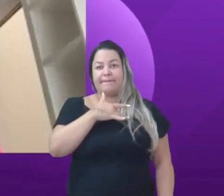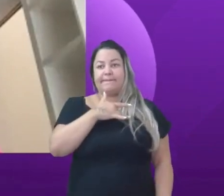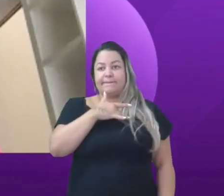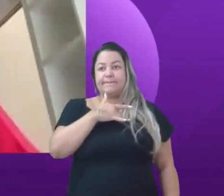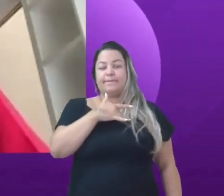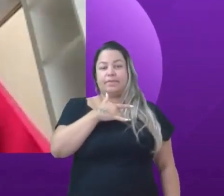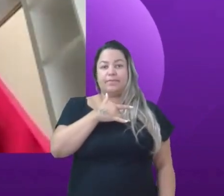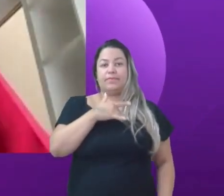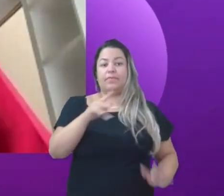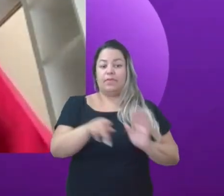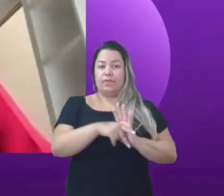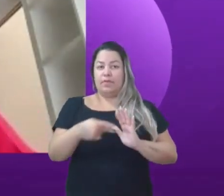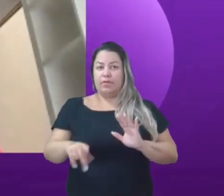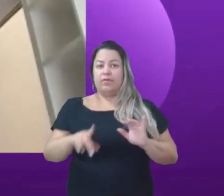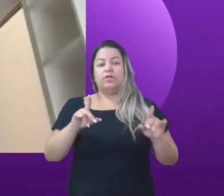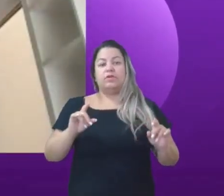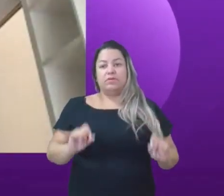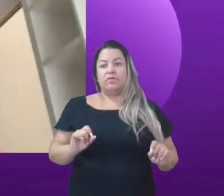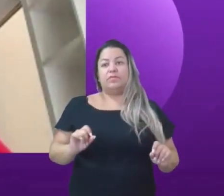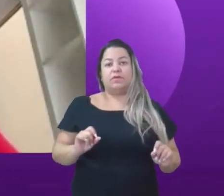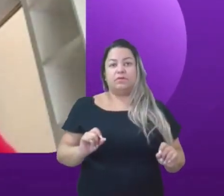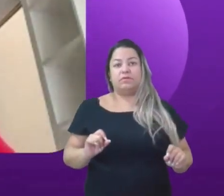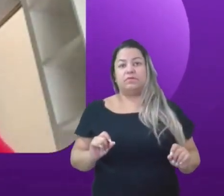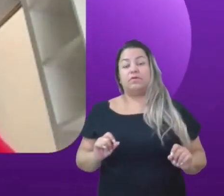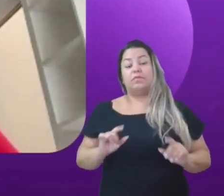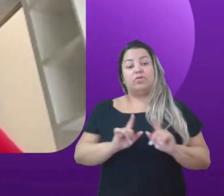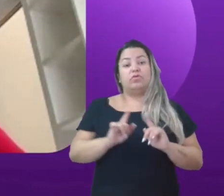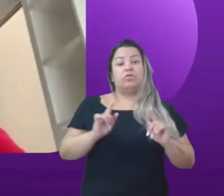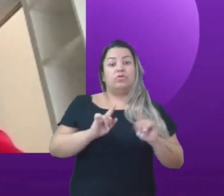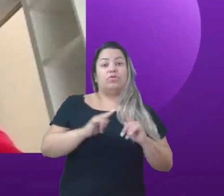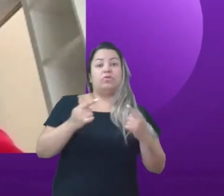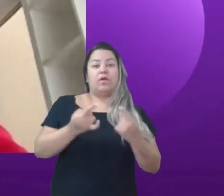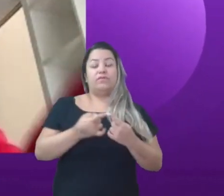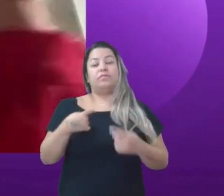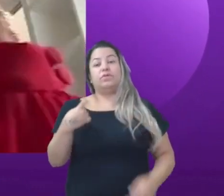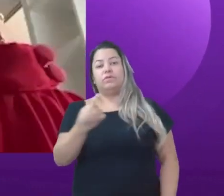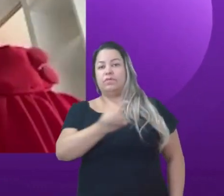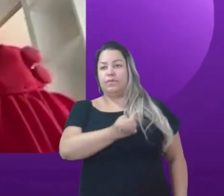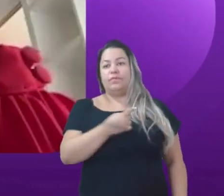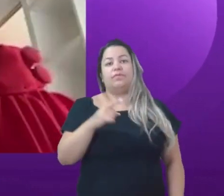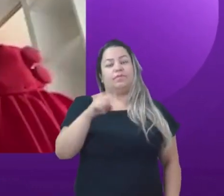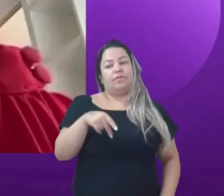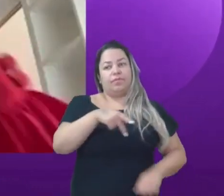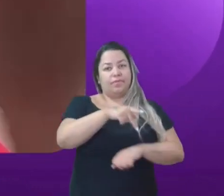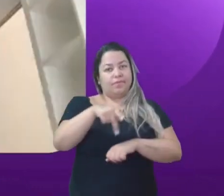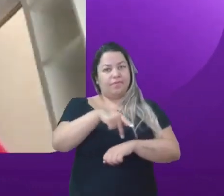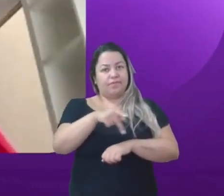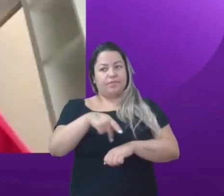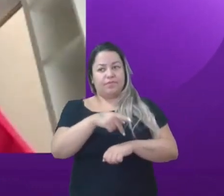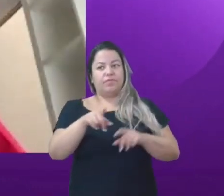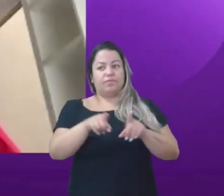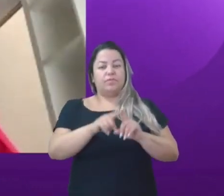saudável para elas, até pela questão geográfica, né? Por nós sermos um país